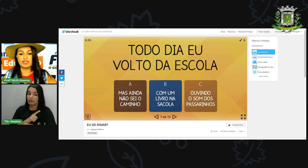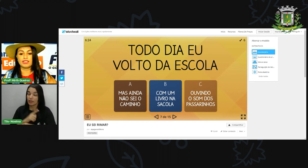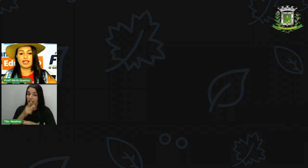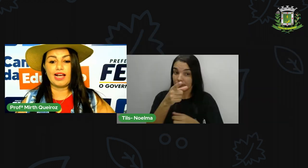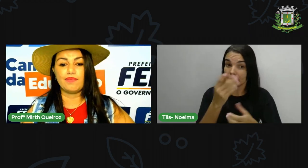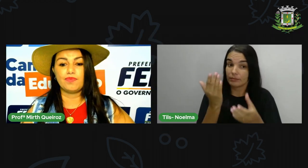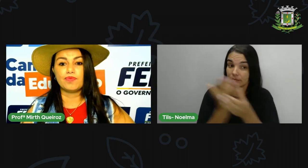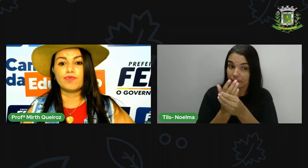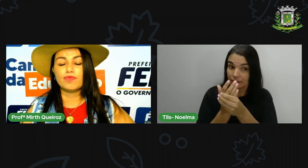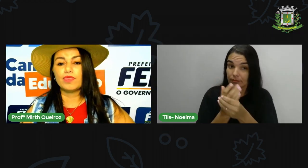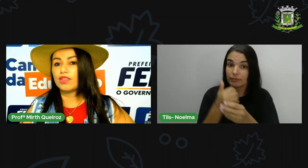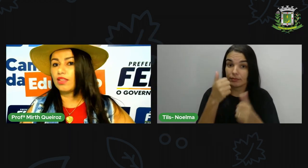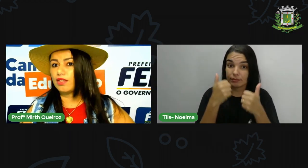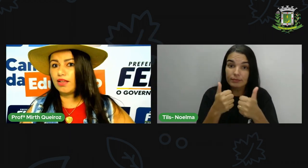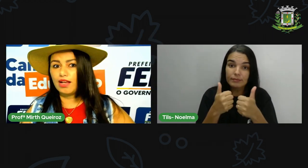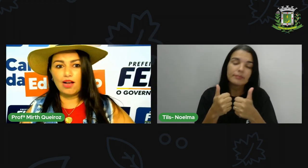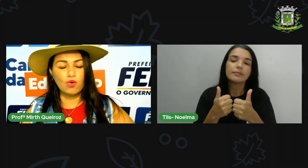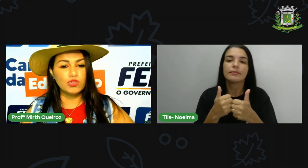para vocês, tá?